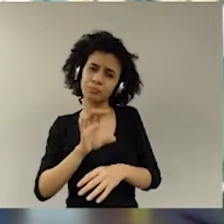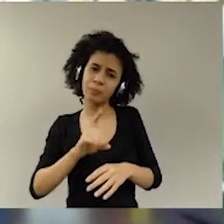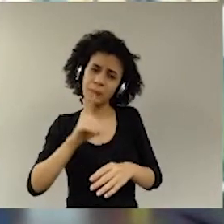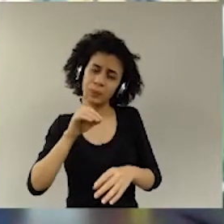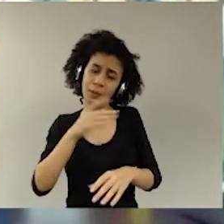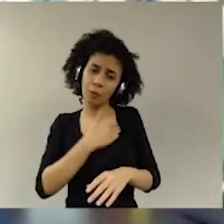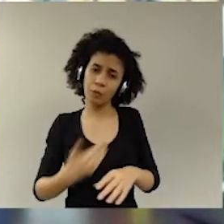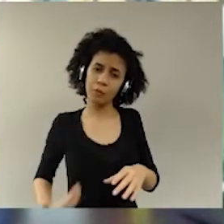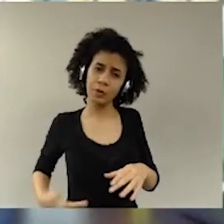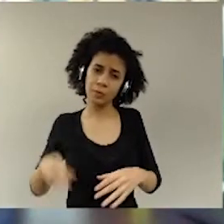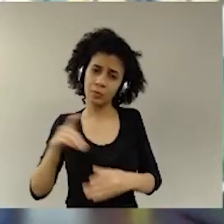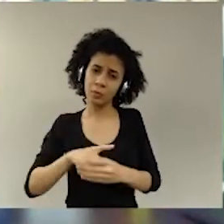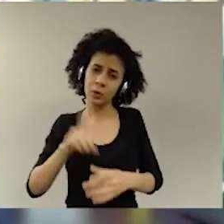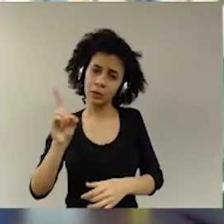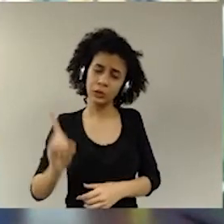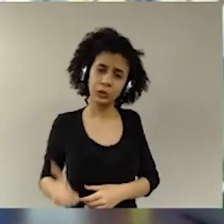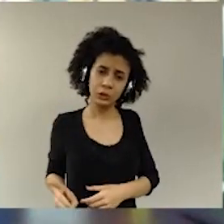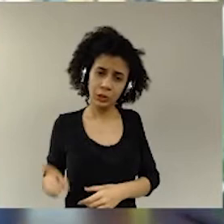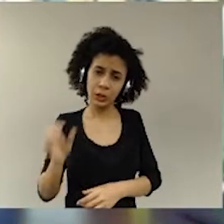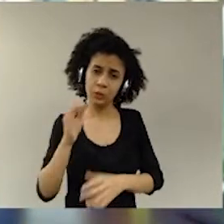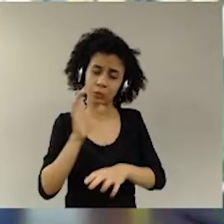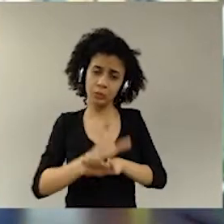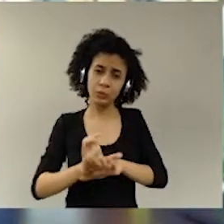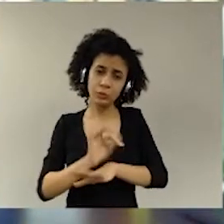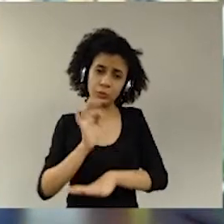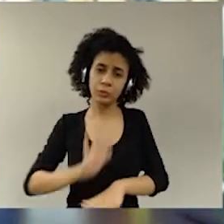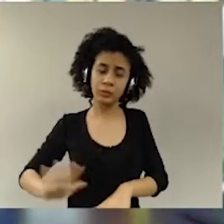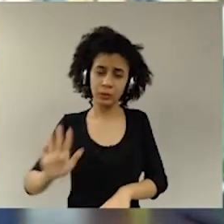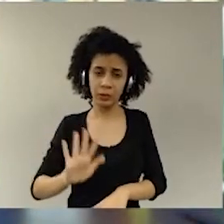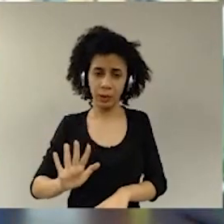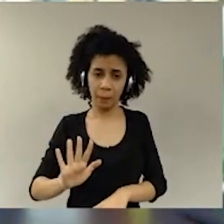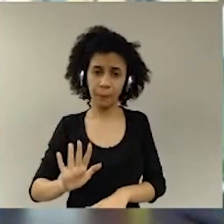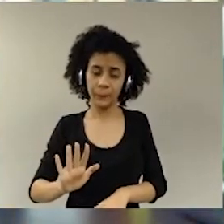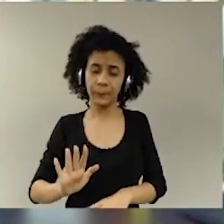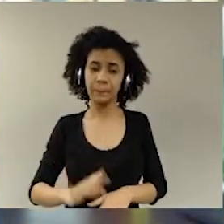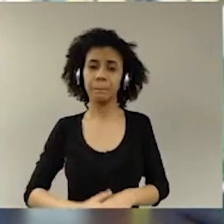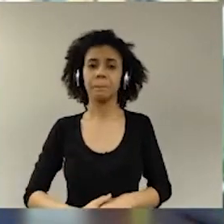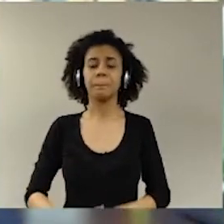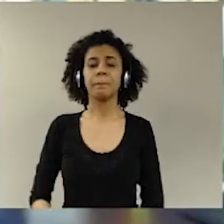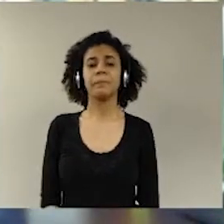Constituição Federal. E aqui, Nivaldo,